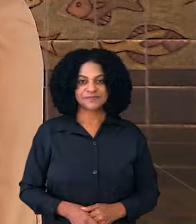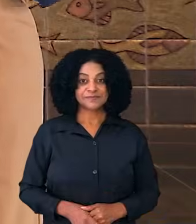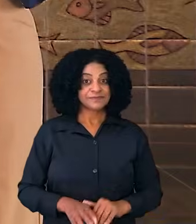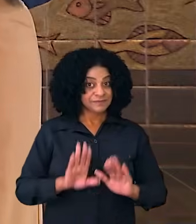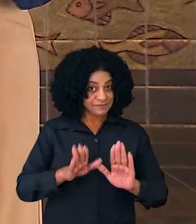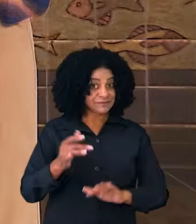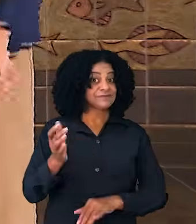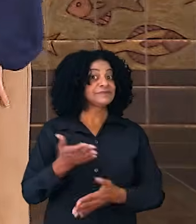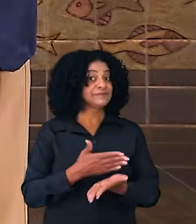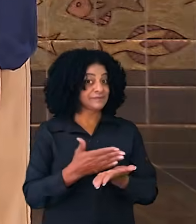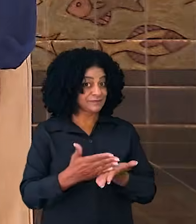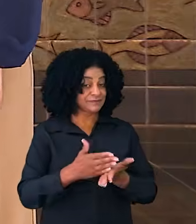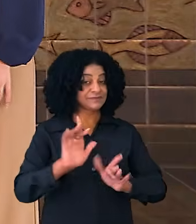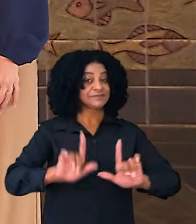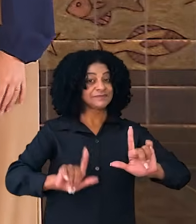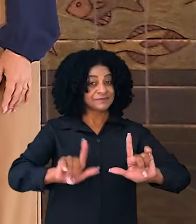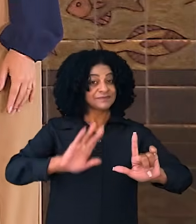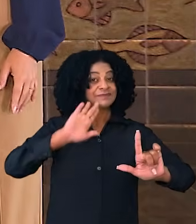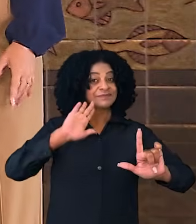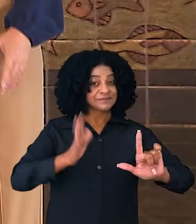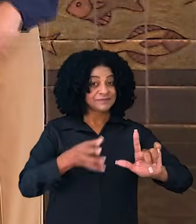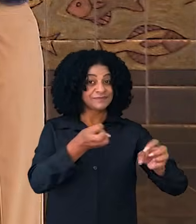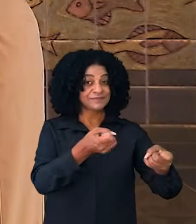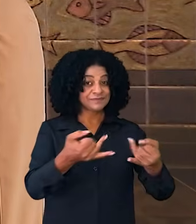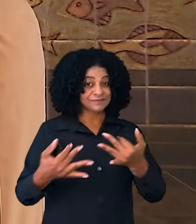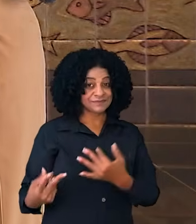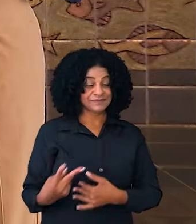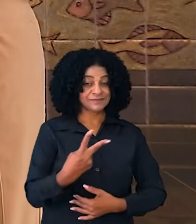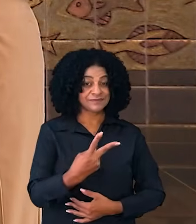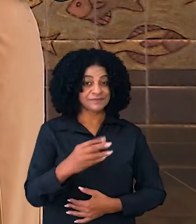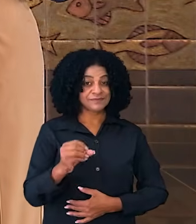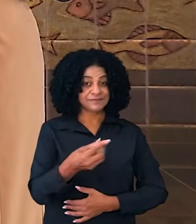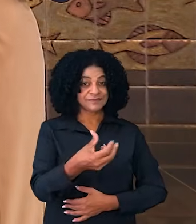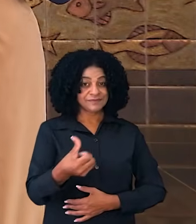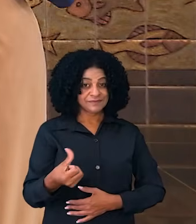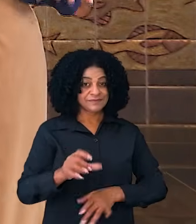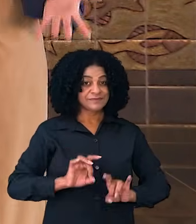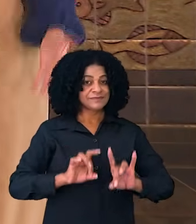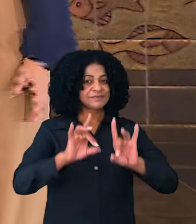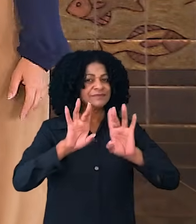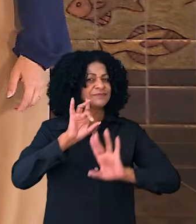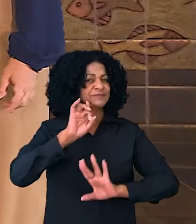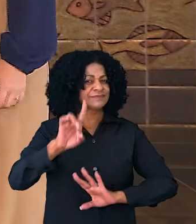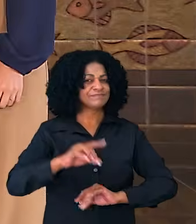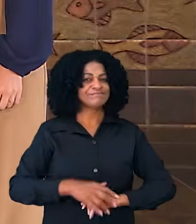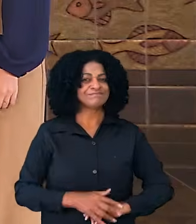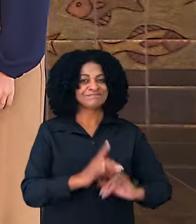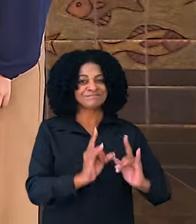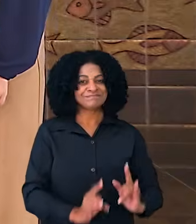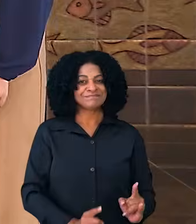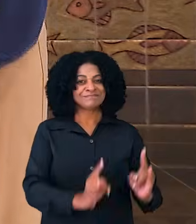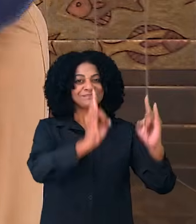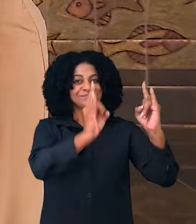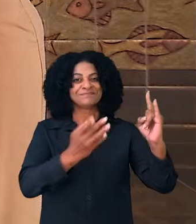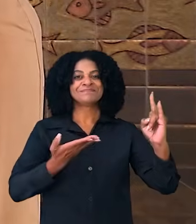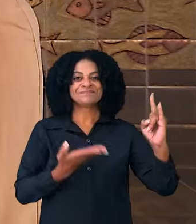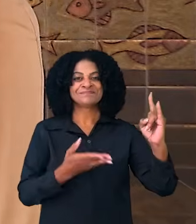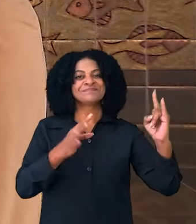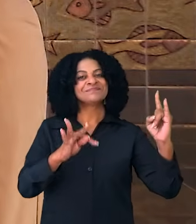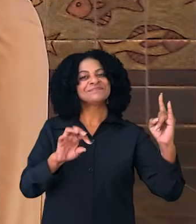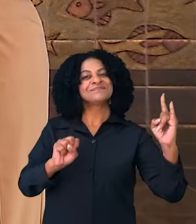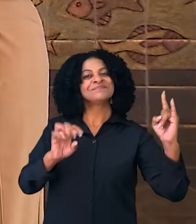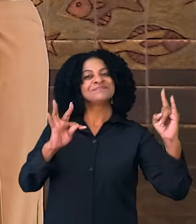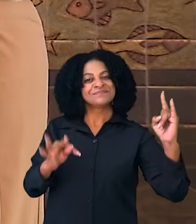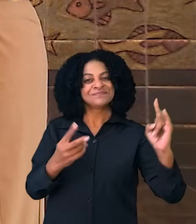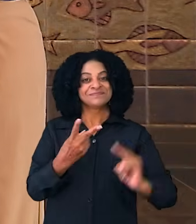Como a gente disse no começo do programa, né, Anderson, 2026 marca uma data especial. O prédio sede do TST completa